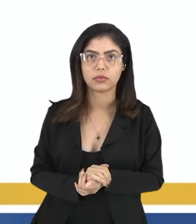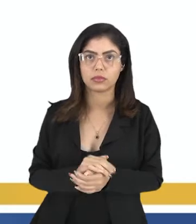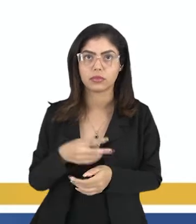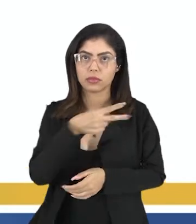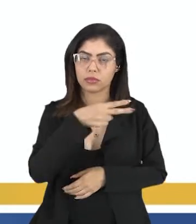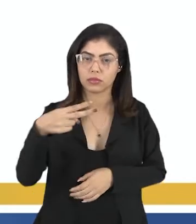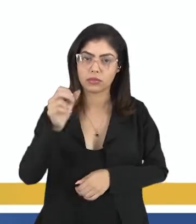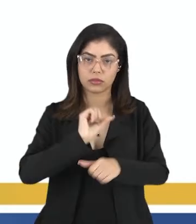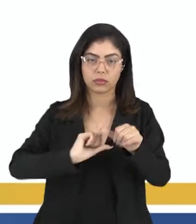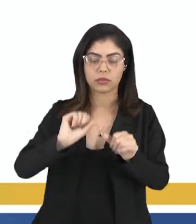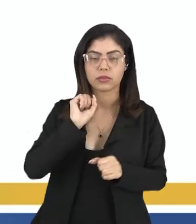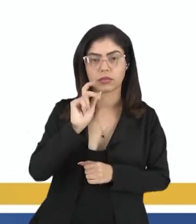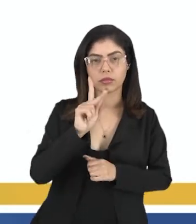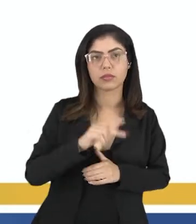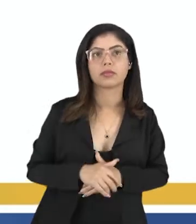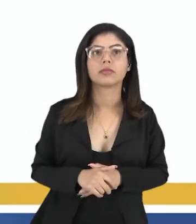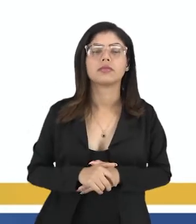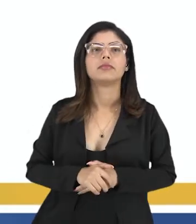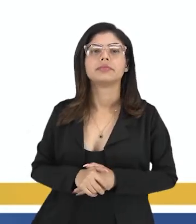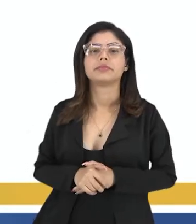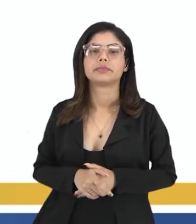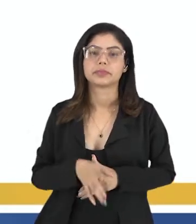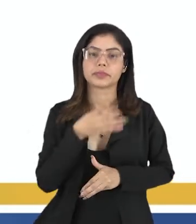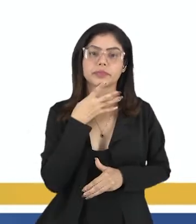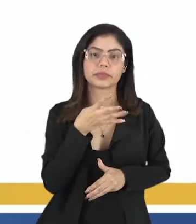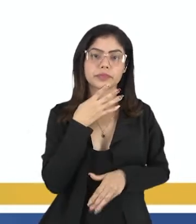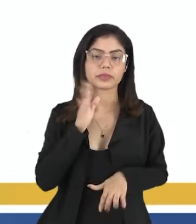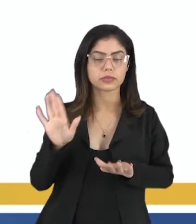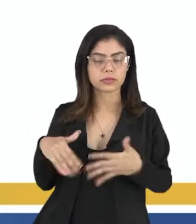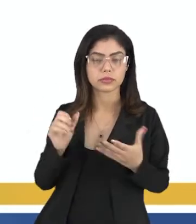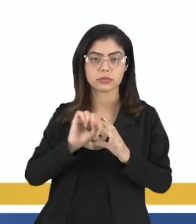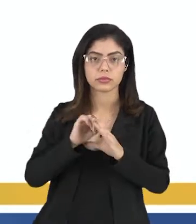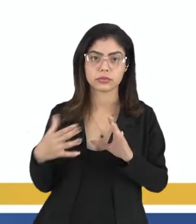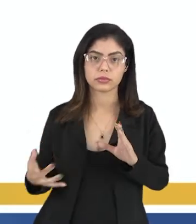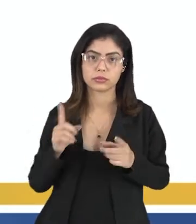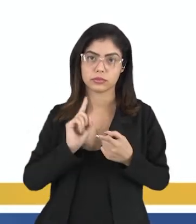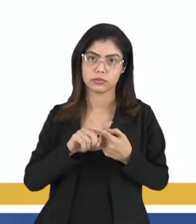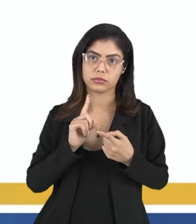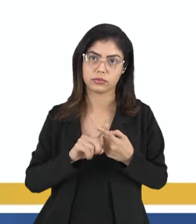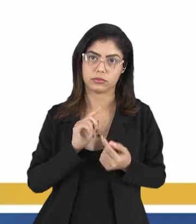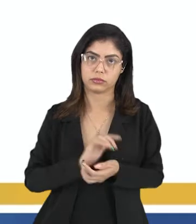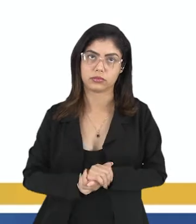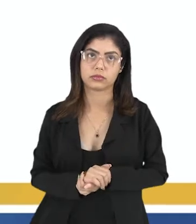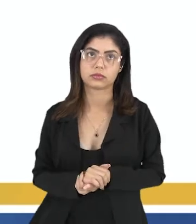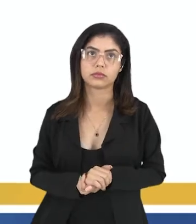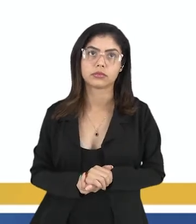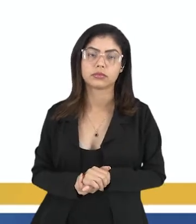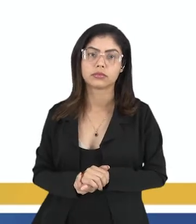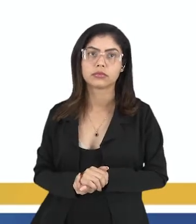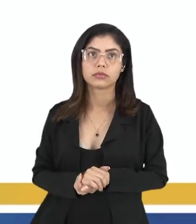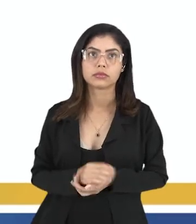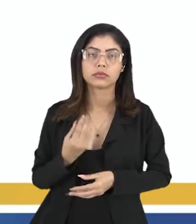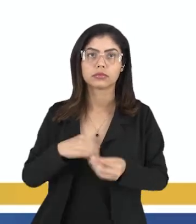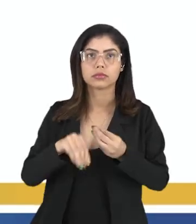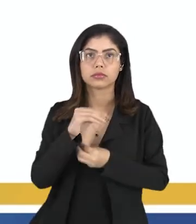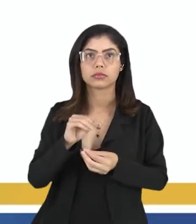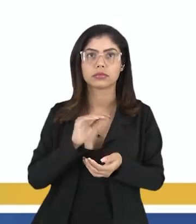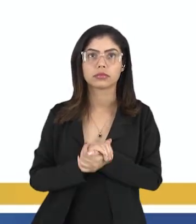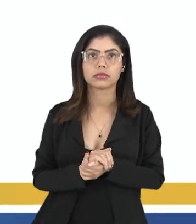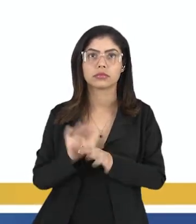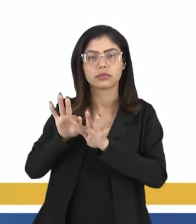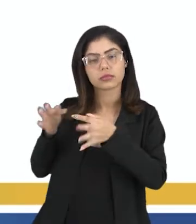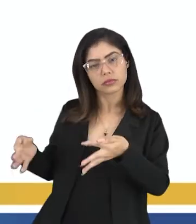e dupla troca, ok? Vamos conhecer agora quais são as principais características dessas reações. Então, vamos lá. Reação